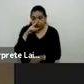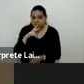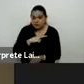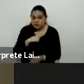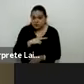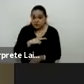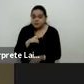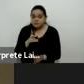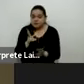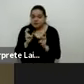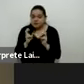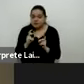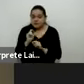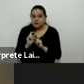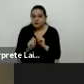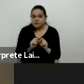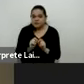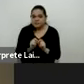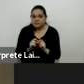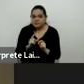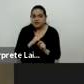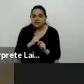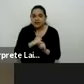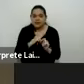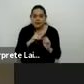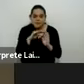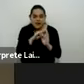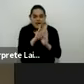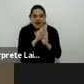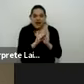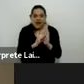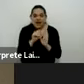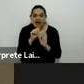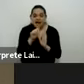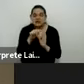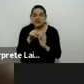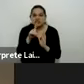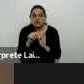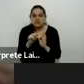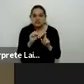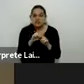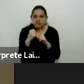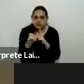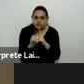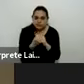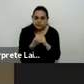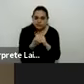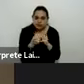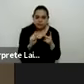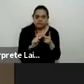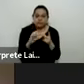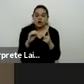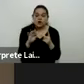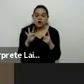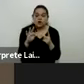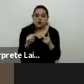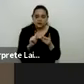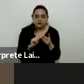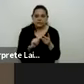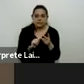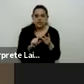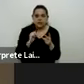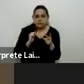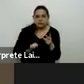fenômeno. Agenda social, cota, distribuição de recursos para os mais necessitados, para aquela